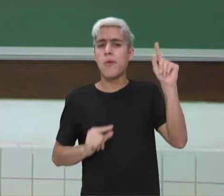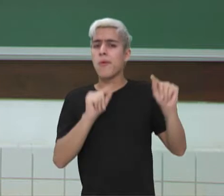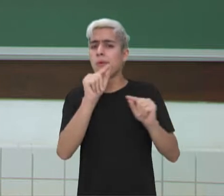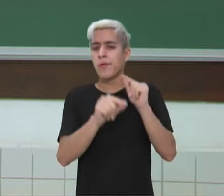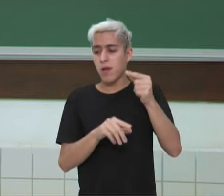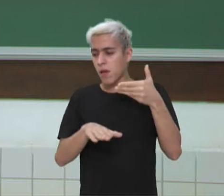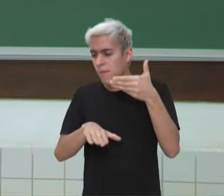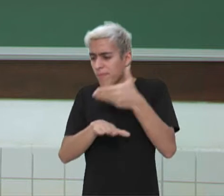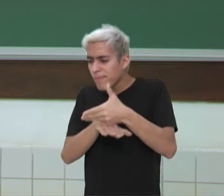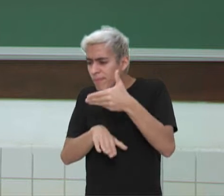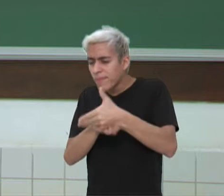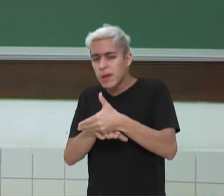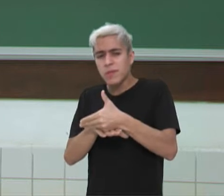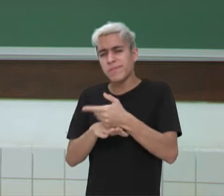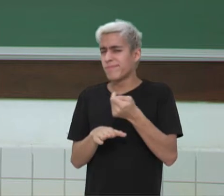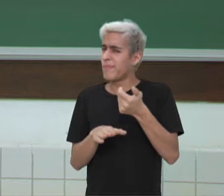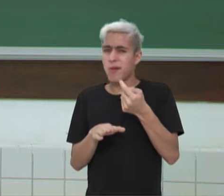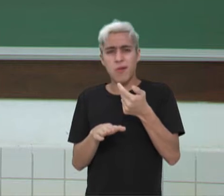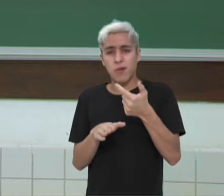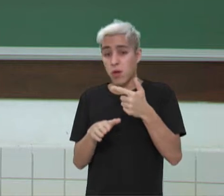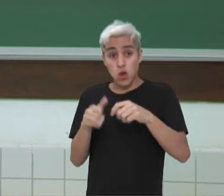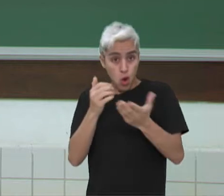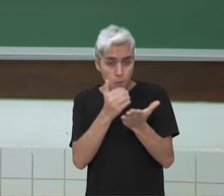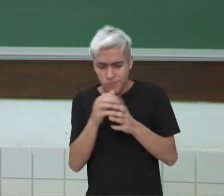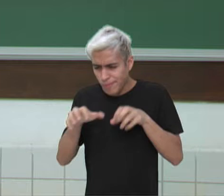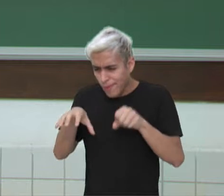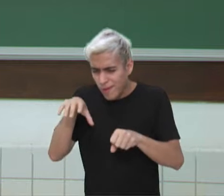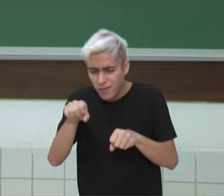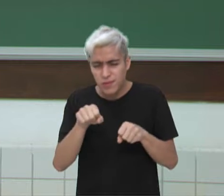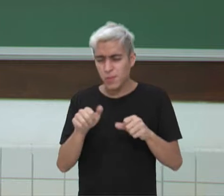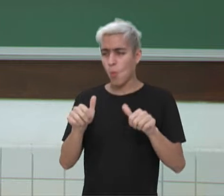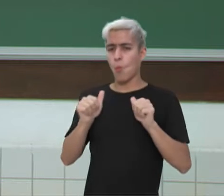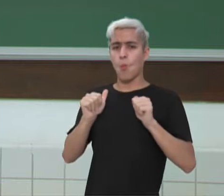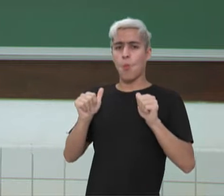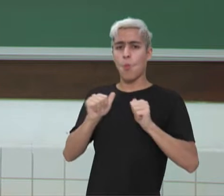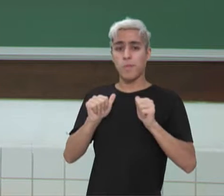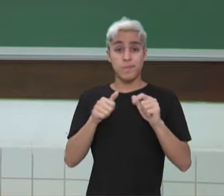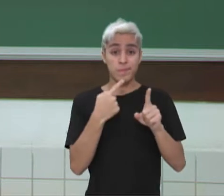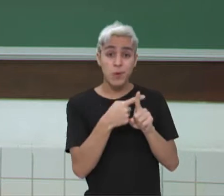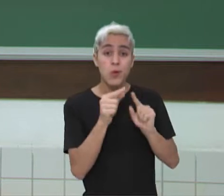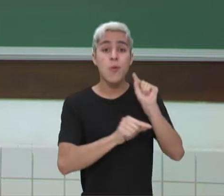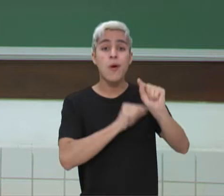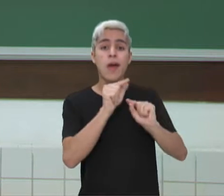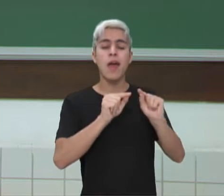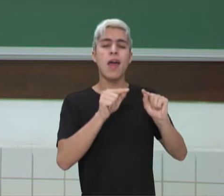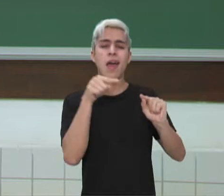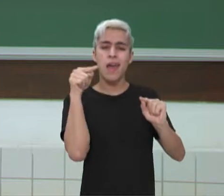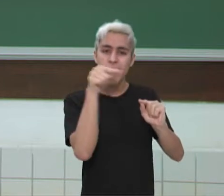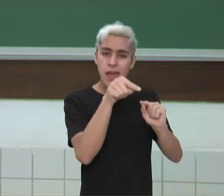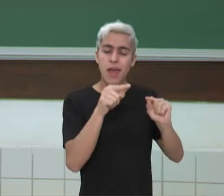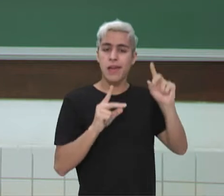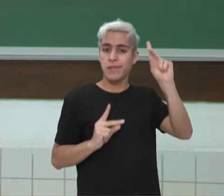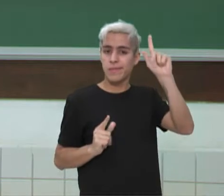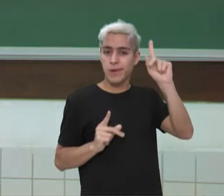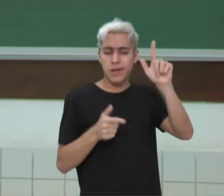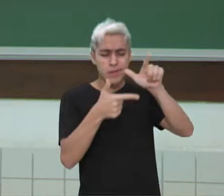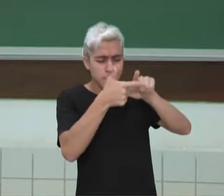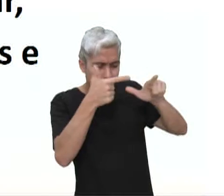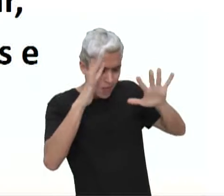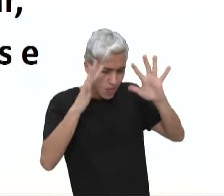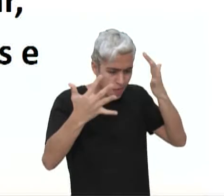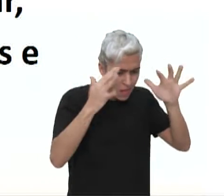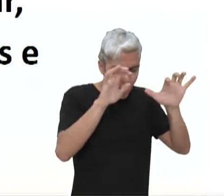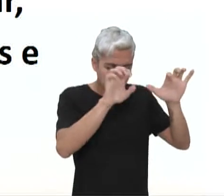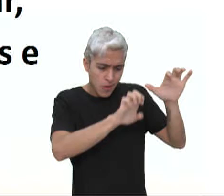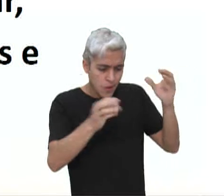participou pouco do iniciozinho da exploração. Pouco, porque a Espanha tinha problemas na Europa para resolver.